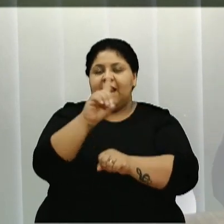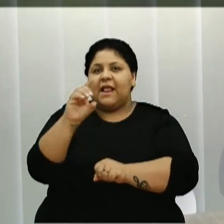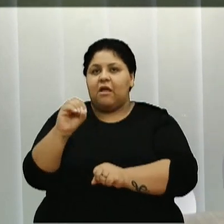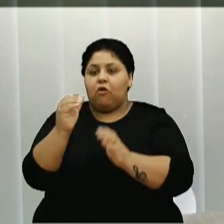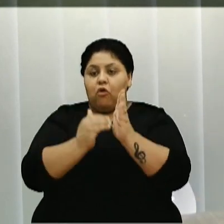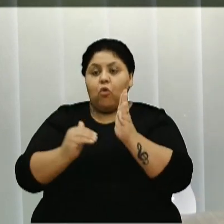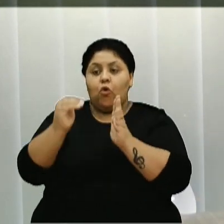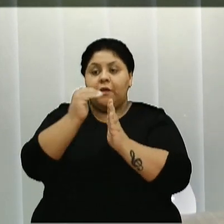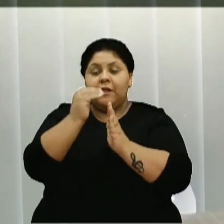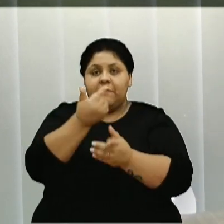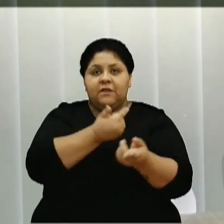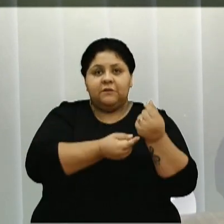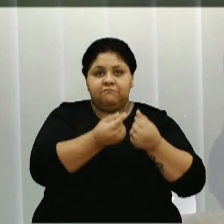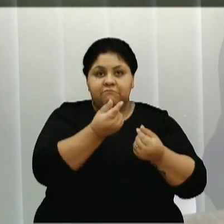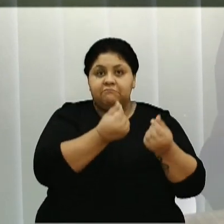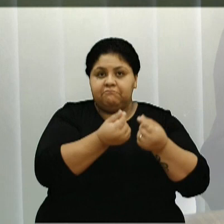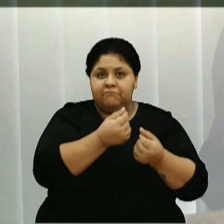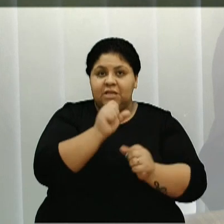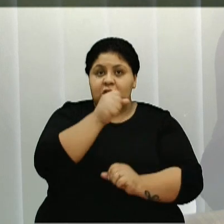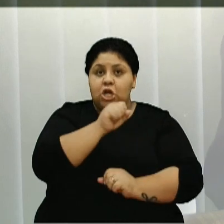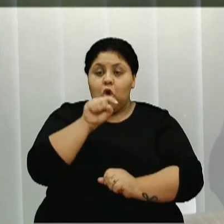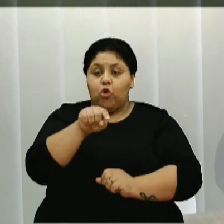das receitas em